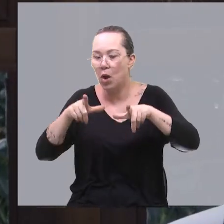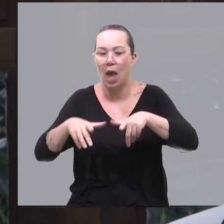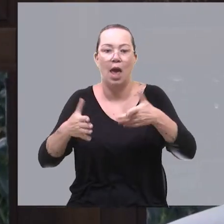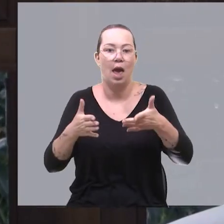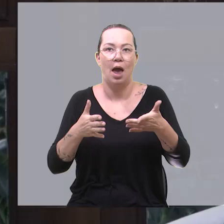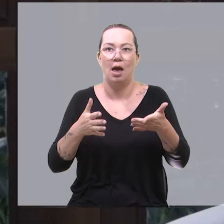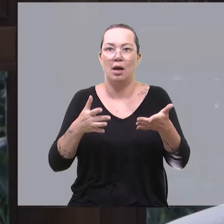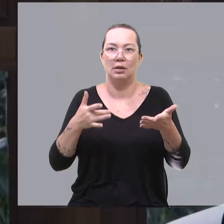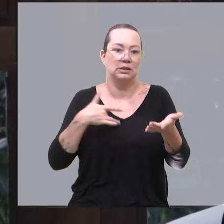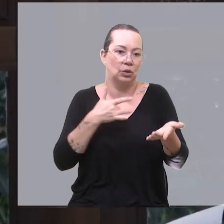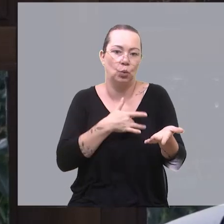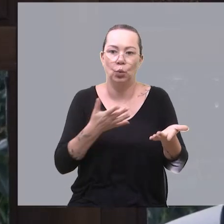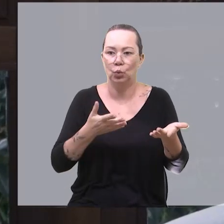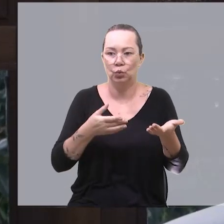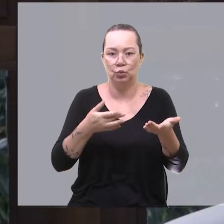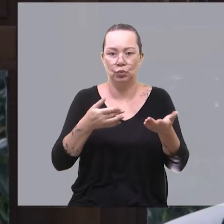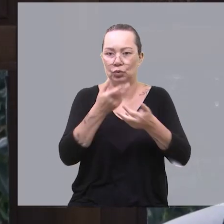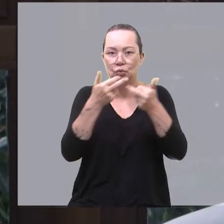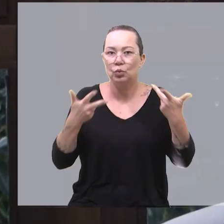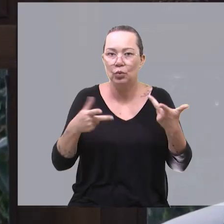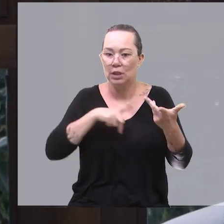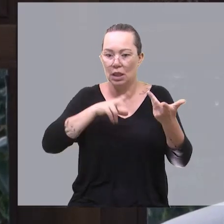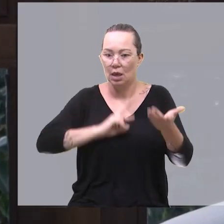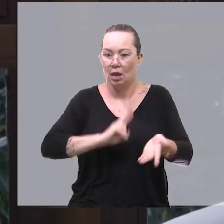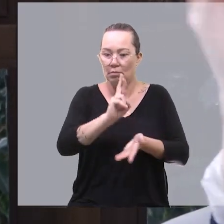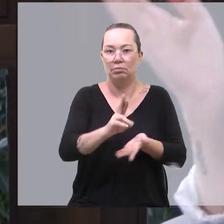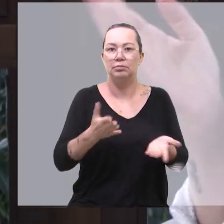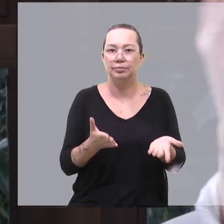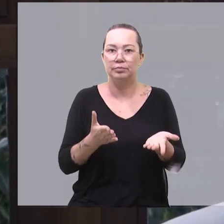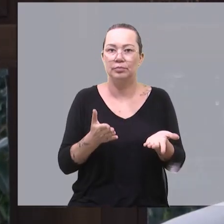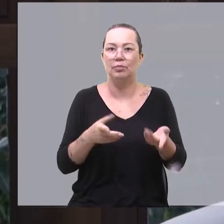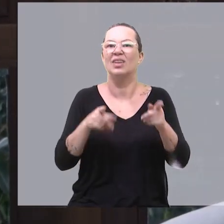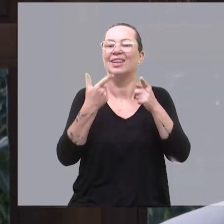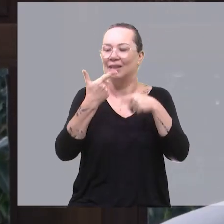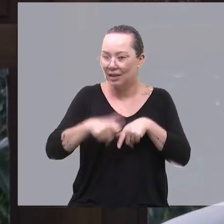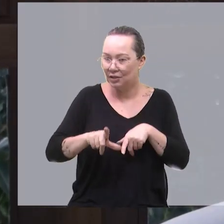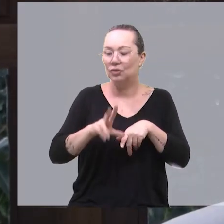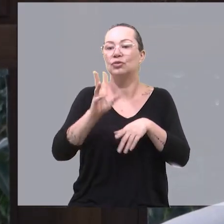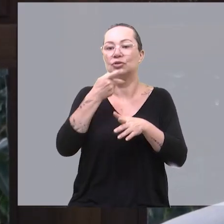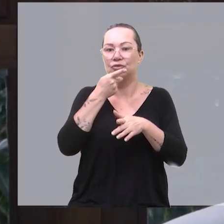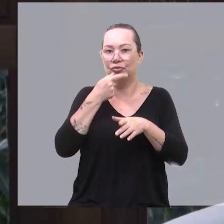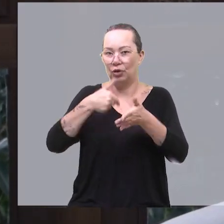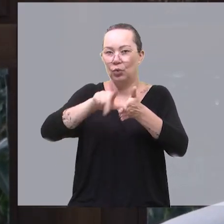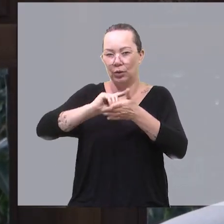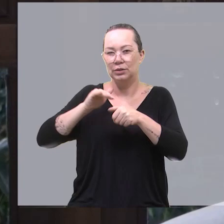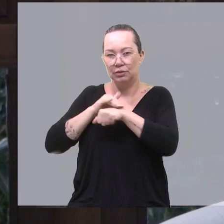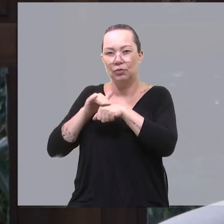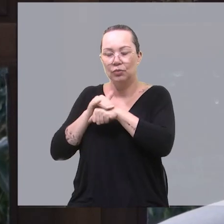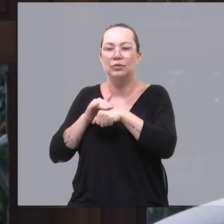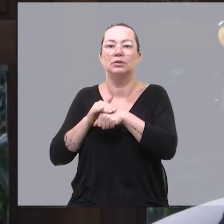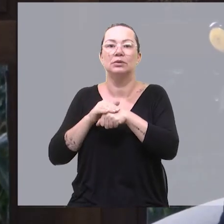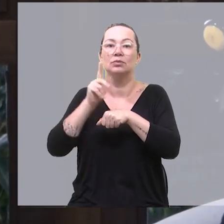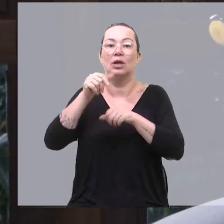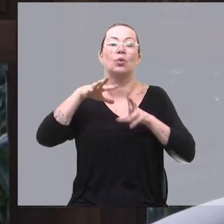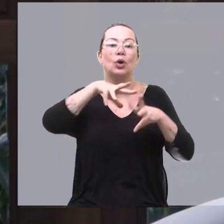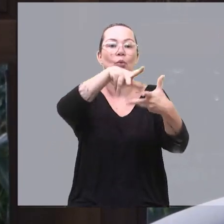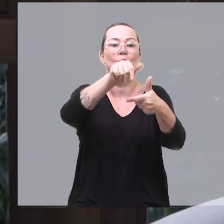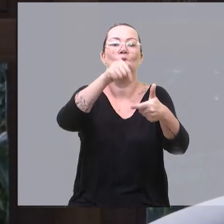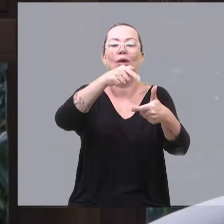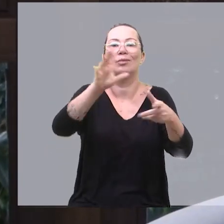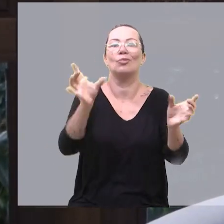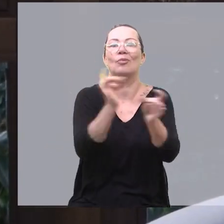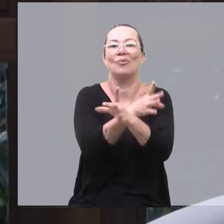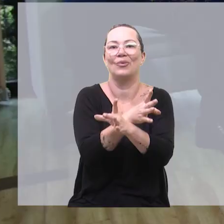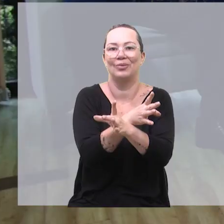espaço, né, ou, enfim, ou ter aquela representatividade. De novo, daí a gente comentou aqui antes no bastidor, e é sobre o mundo não